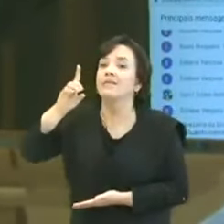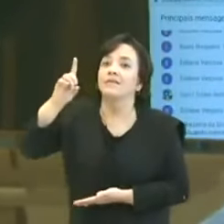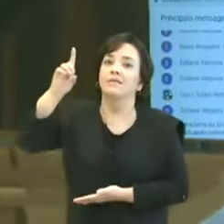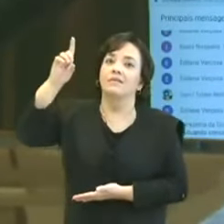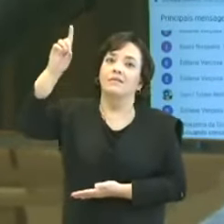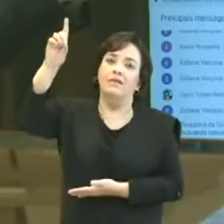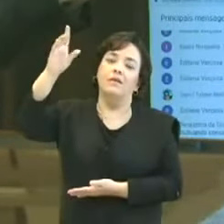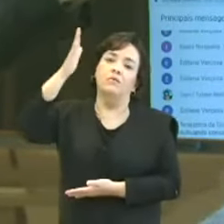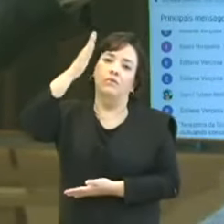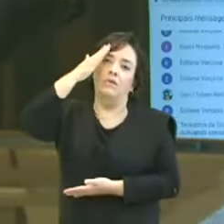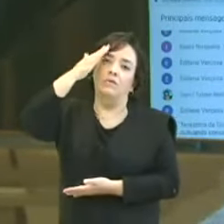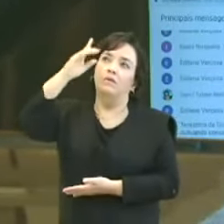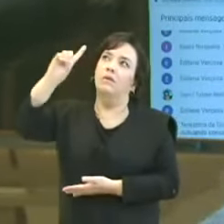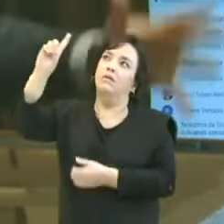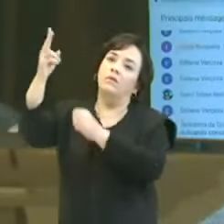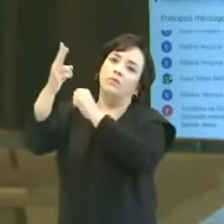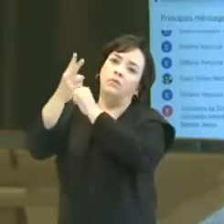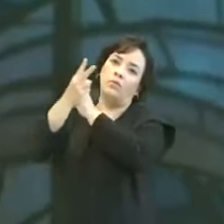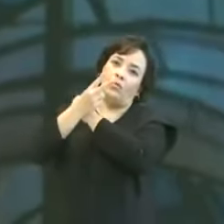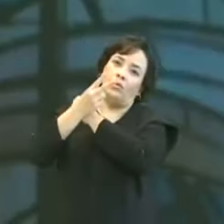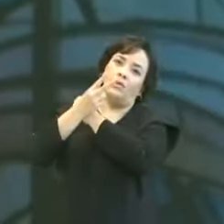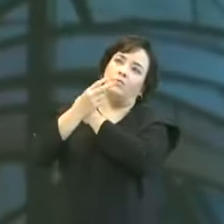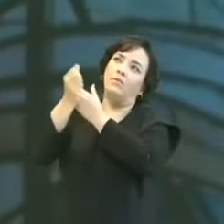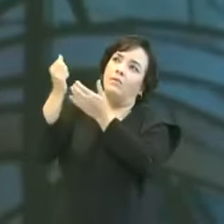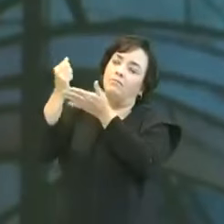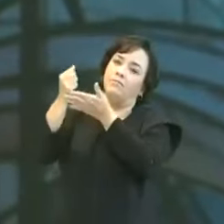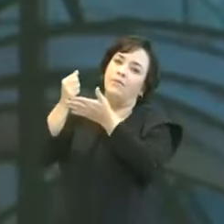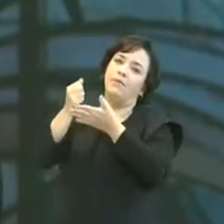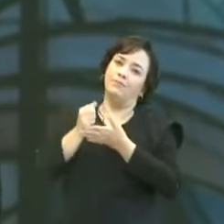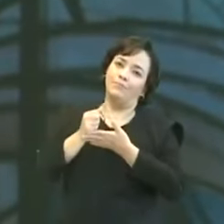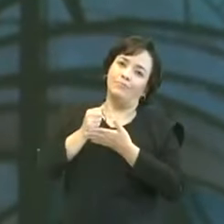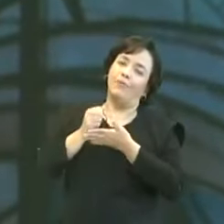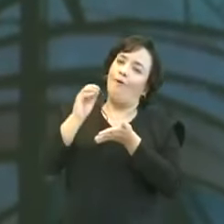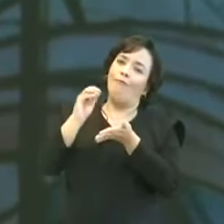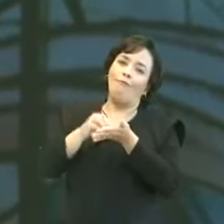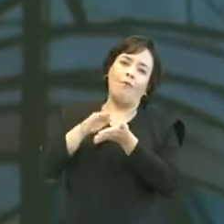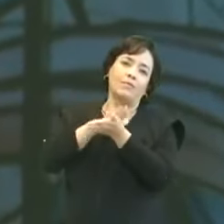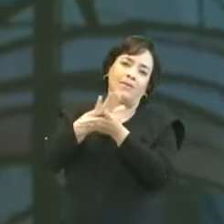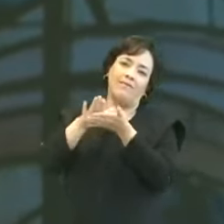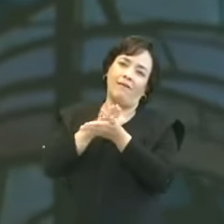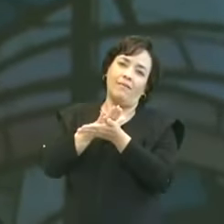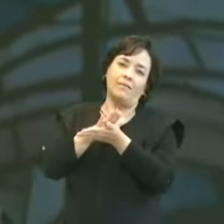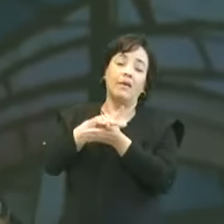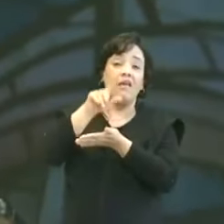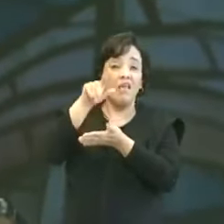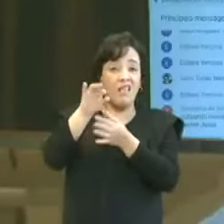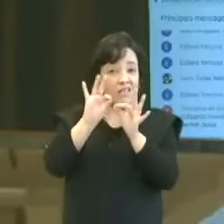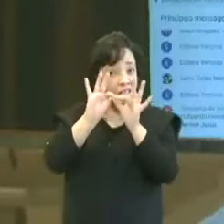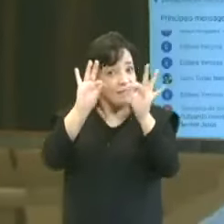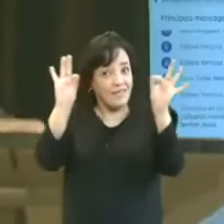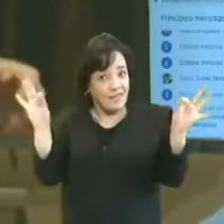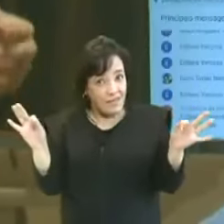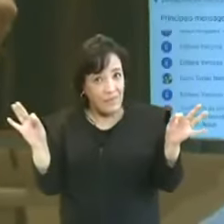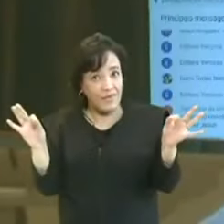Ele cuida de mim e Ele me alimenta. É simples assim.